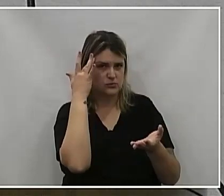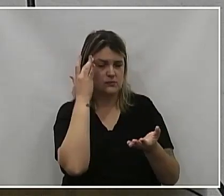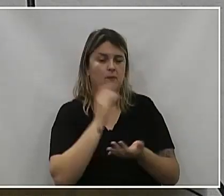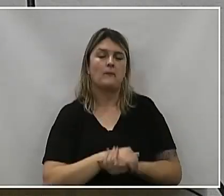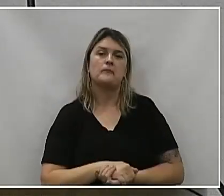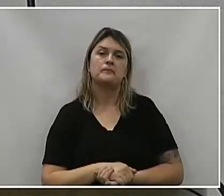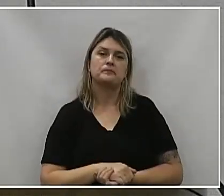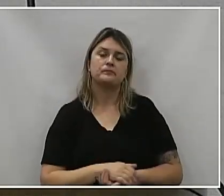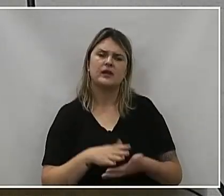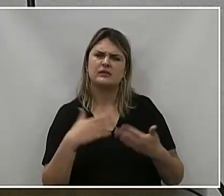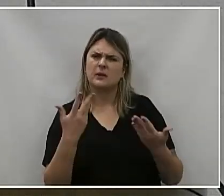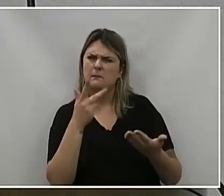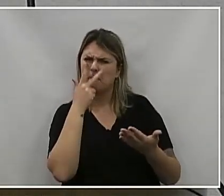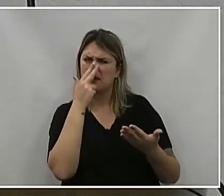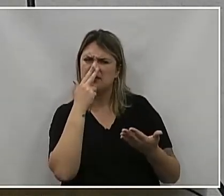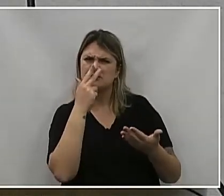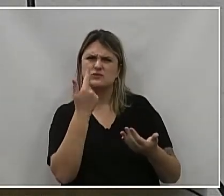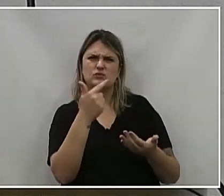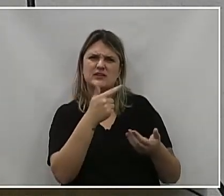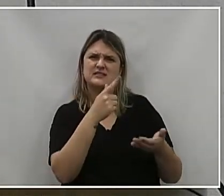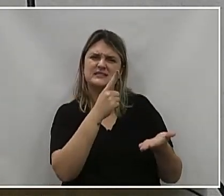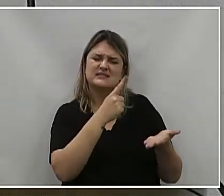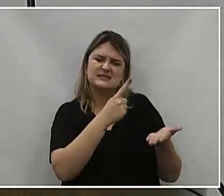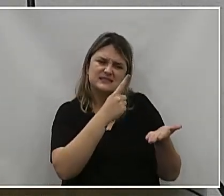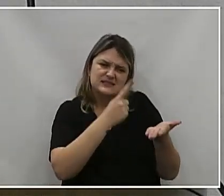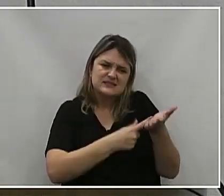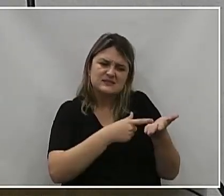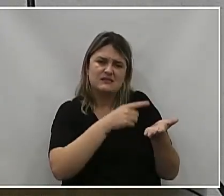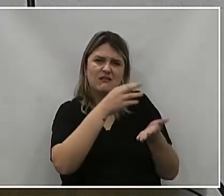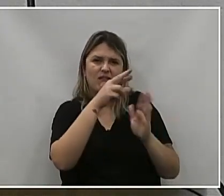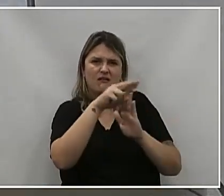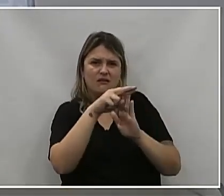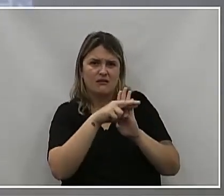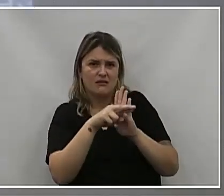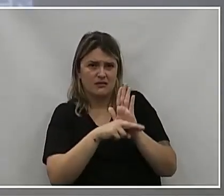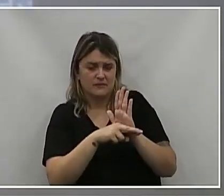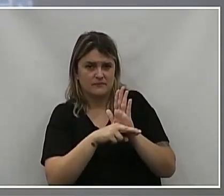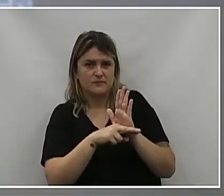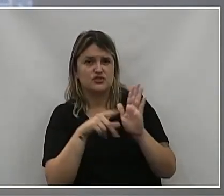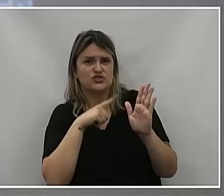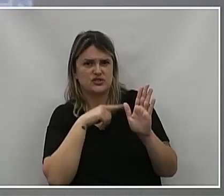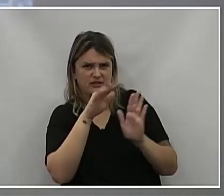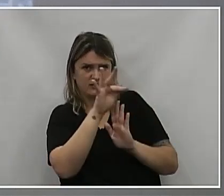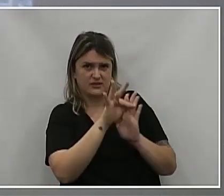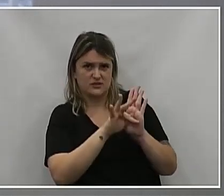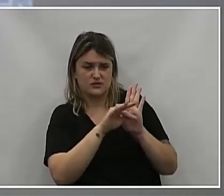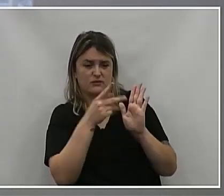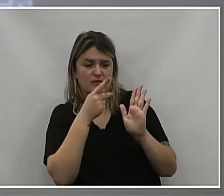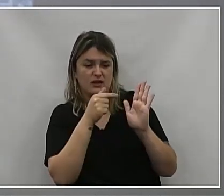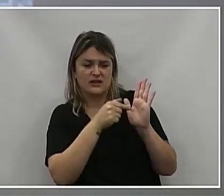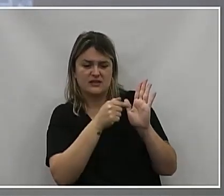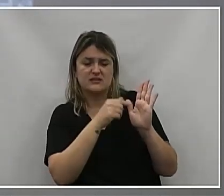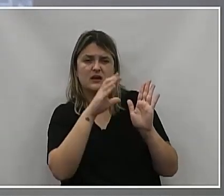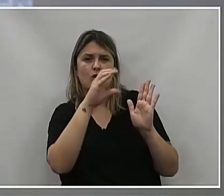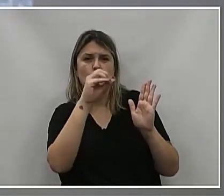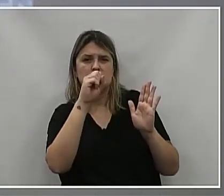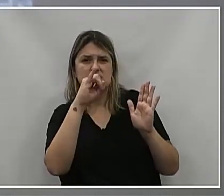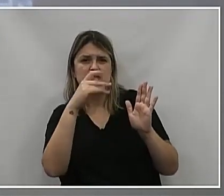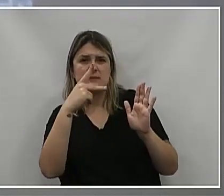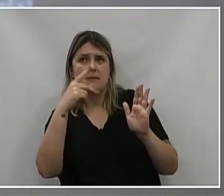Então, nessa previsibilidade, já tinha um outro elemento que dizia que, além da COSIP, se o